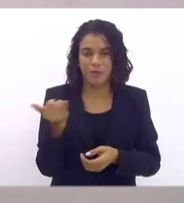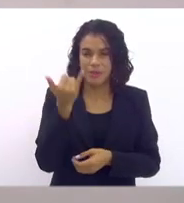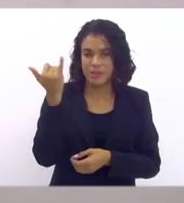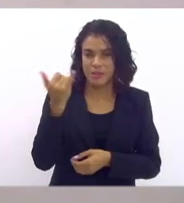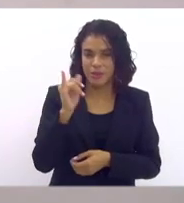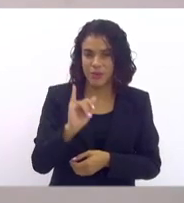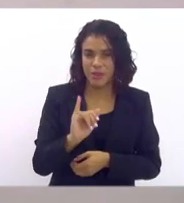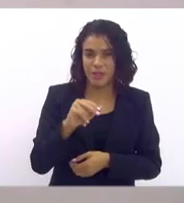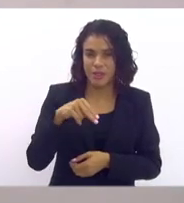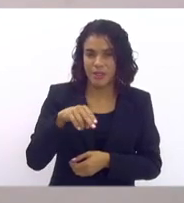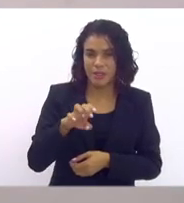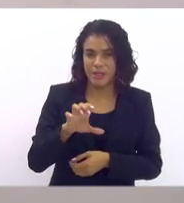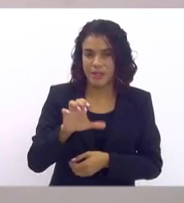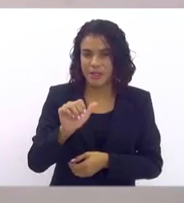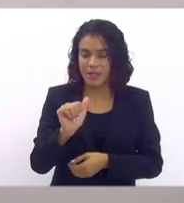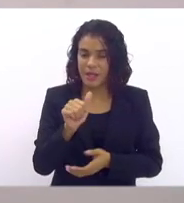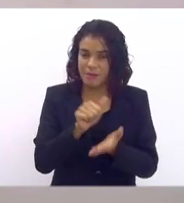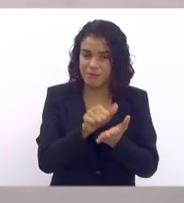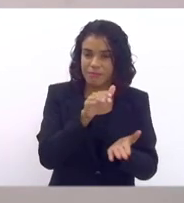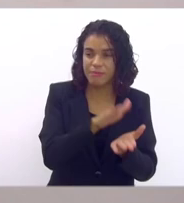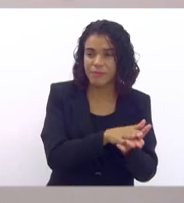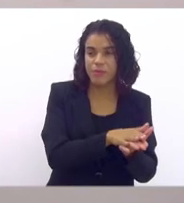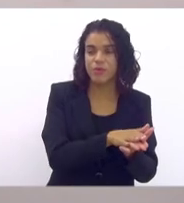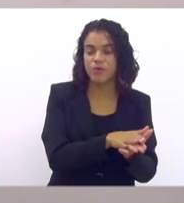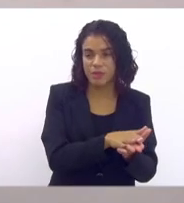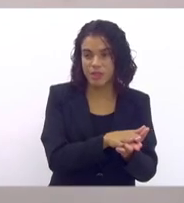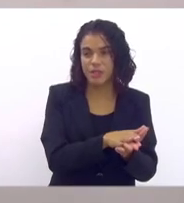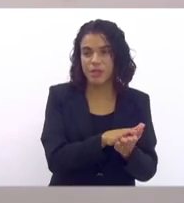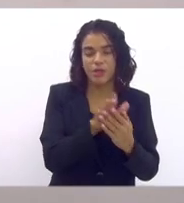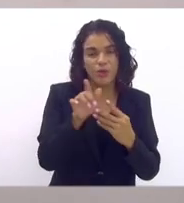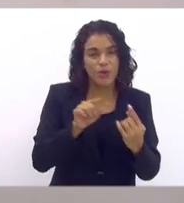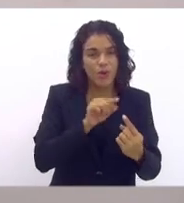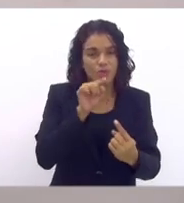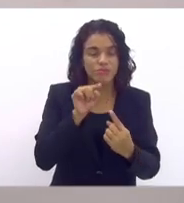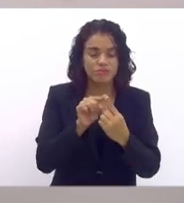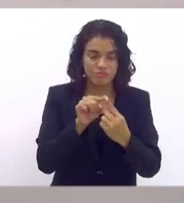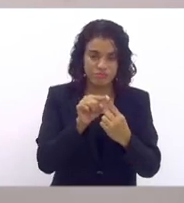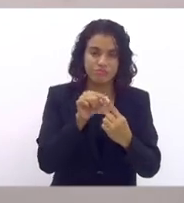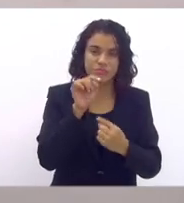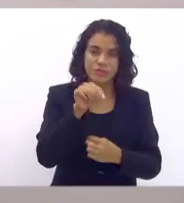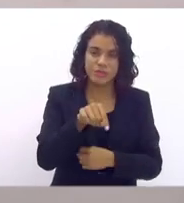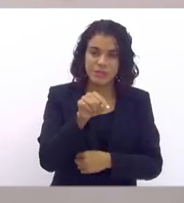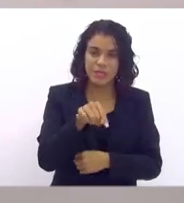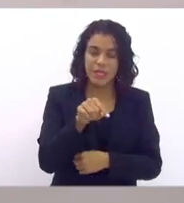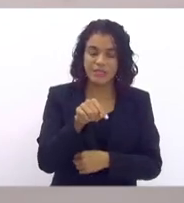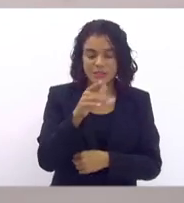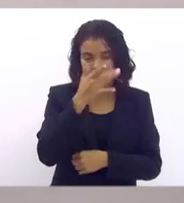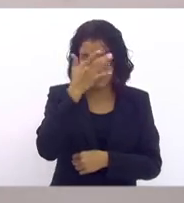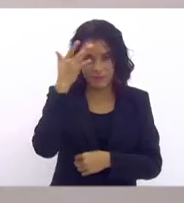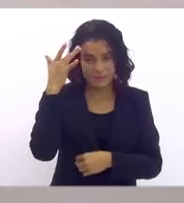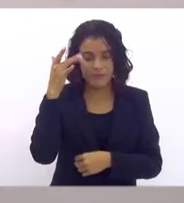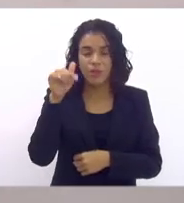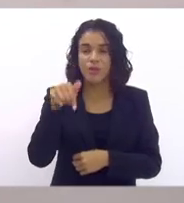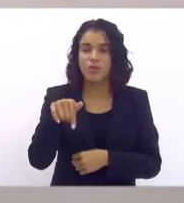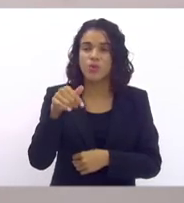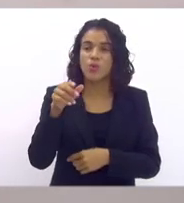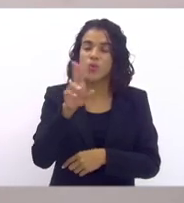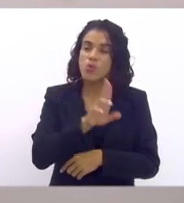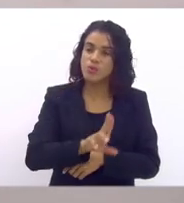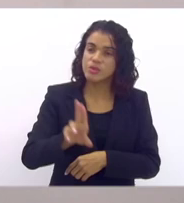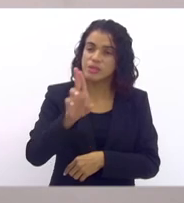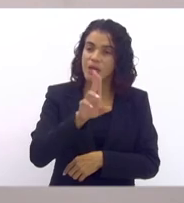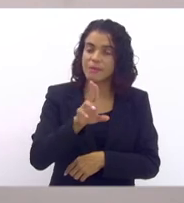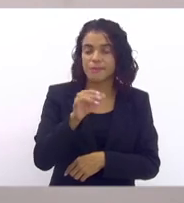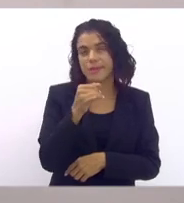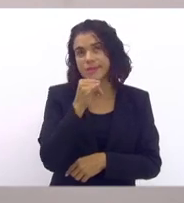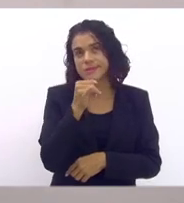multe esses malfeitores para que essas Marinas não estejam usando essa esse tipo de Força Tarefa para também eh